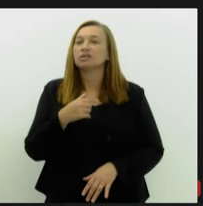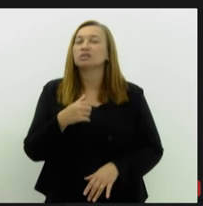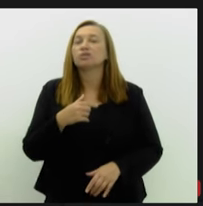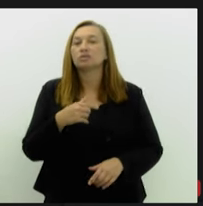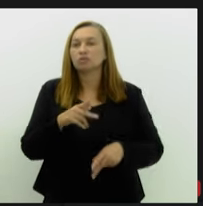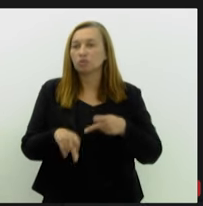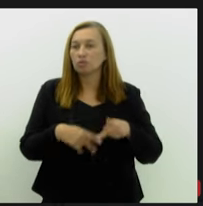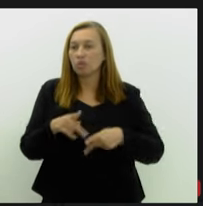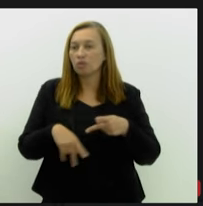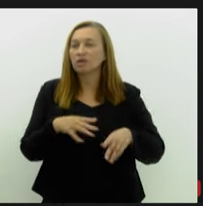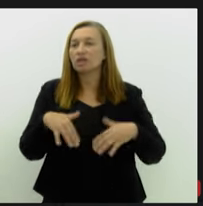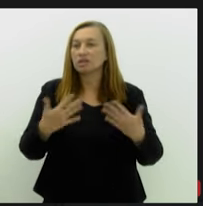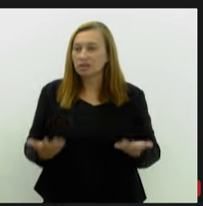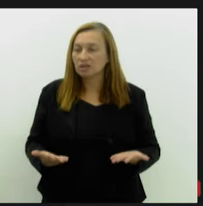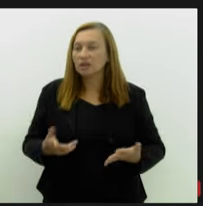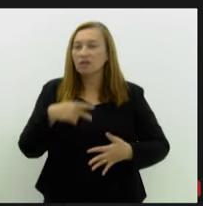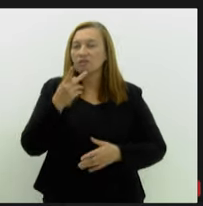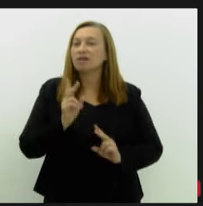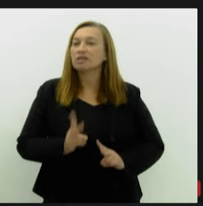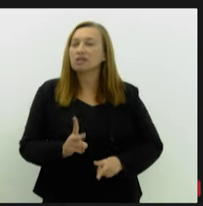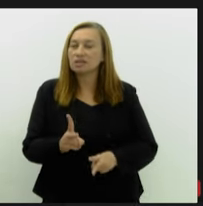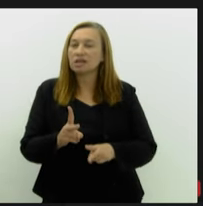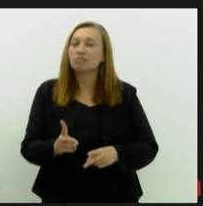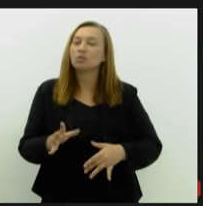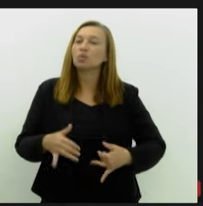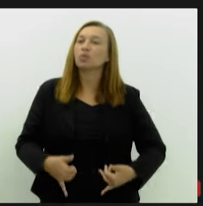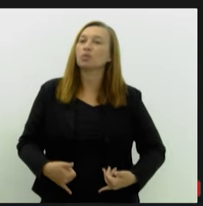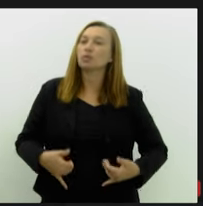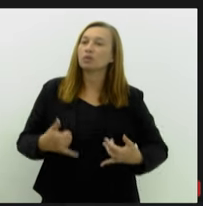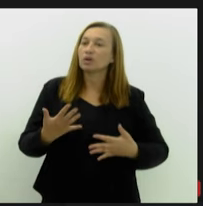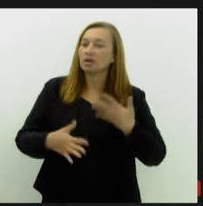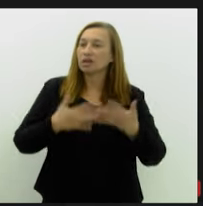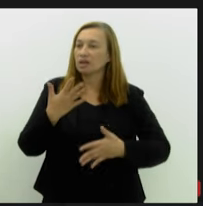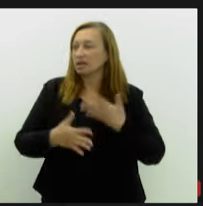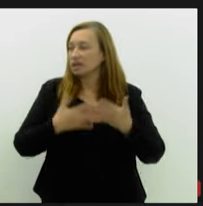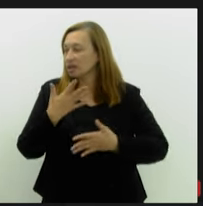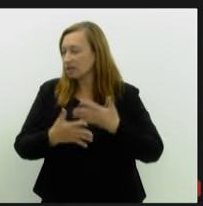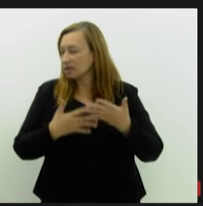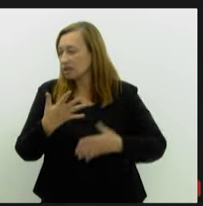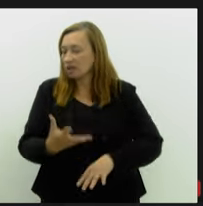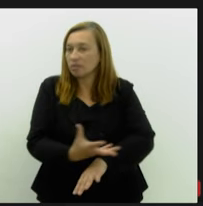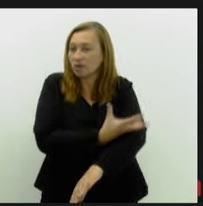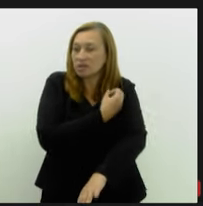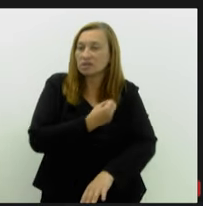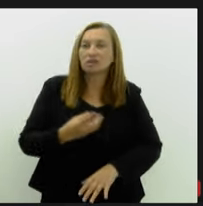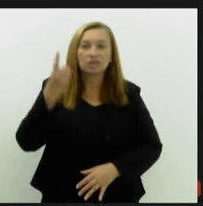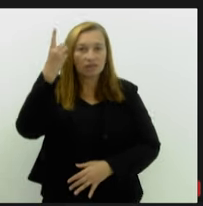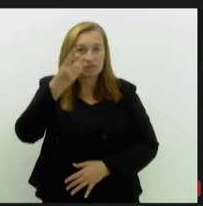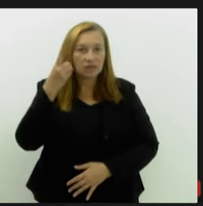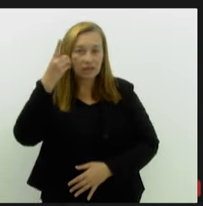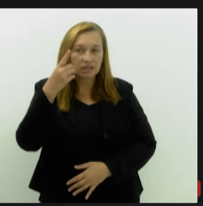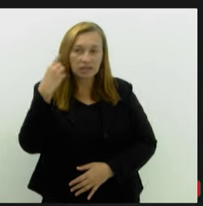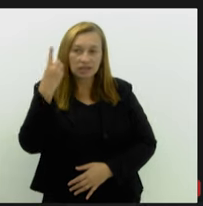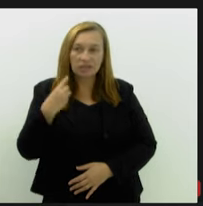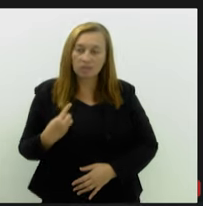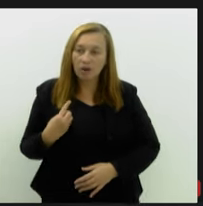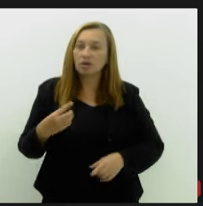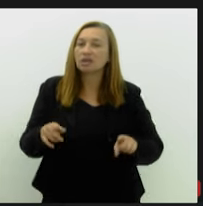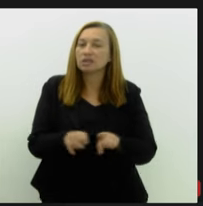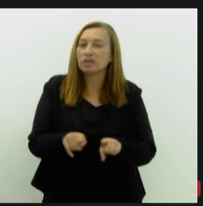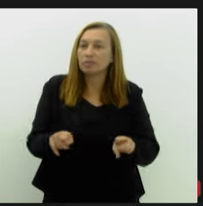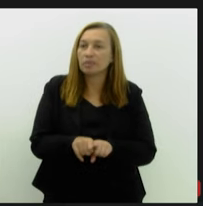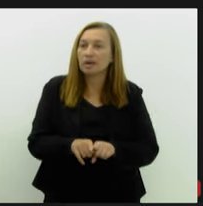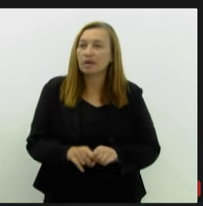população. Então, eu falo sempre isso com muita emoção, com muita alegria, né, a deputada Dani Balbi, que também é